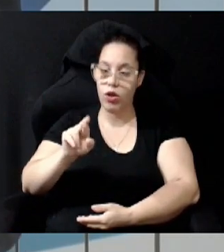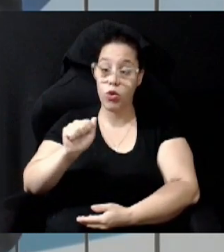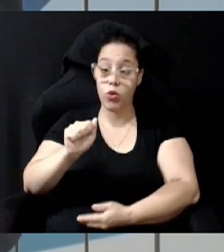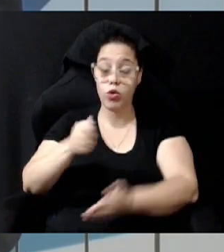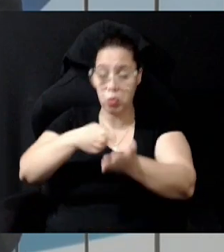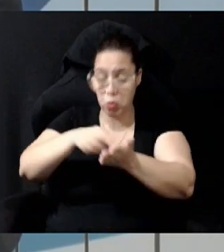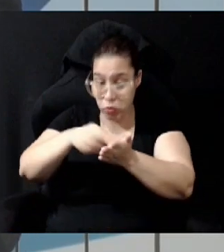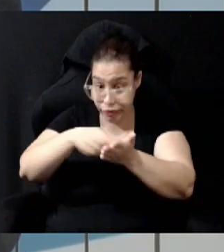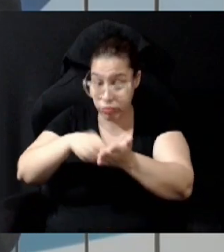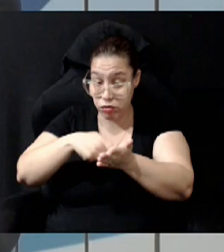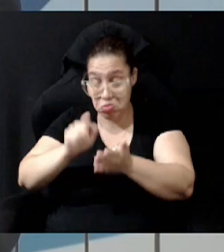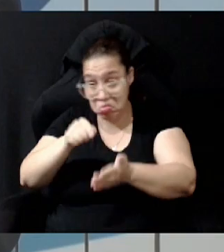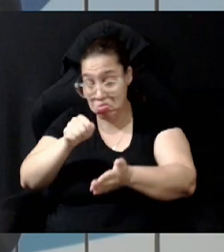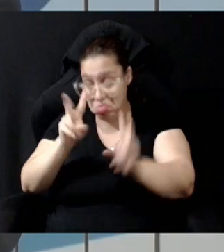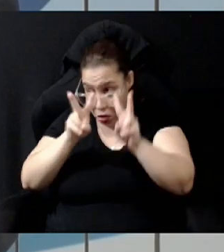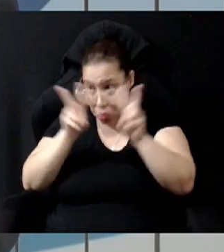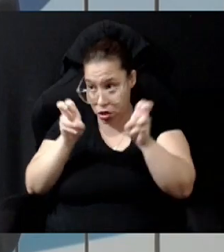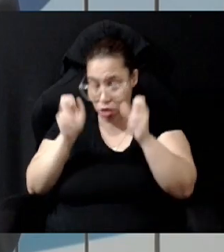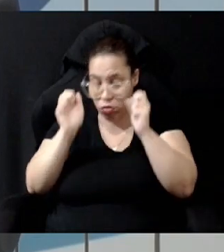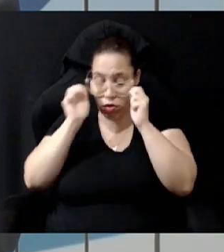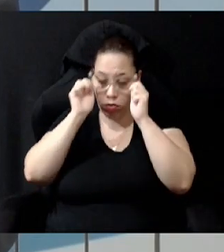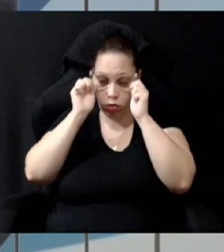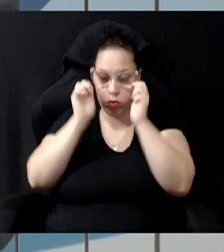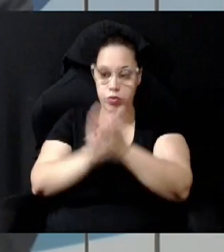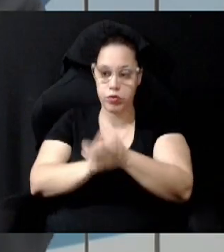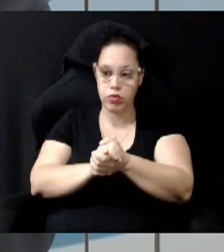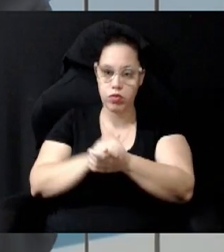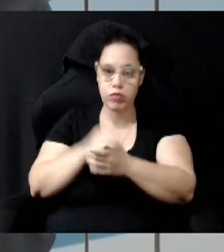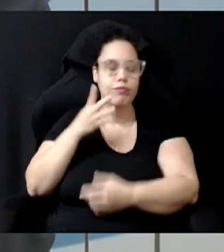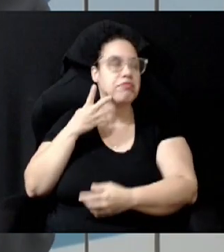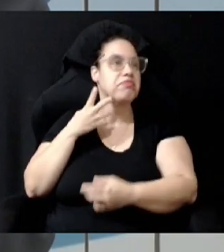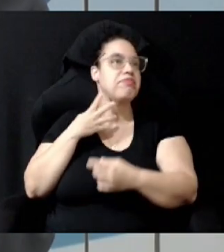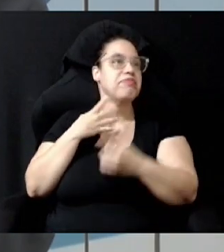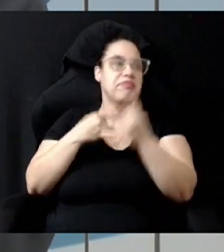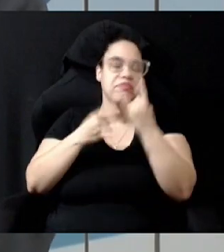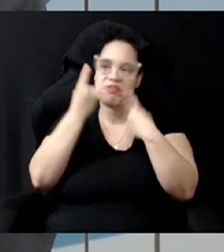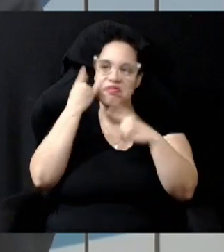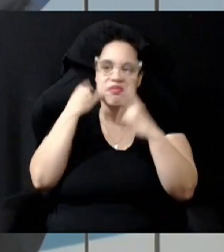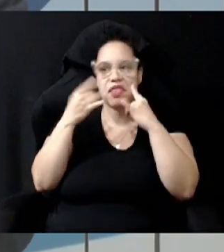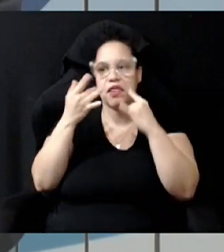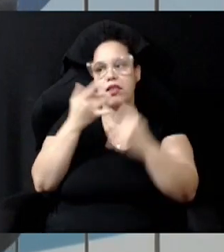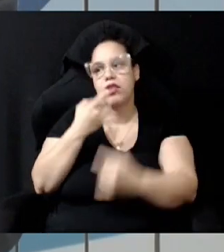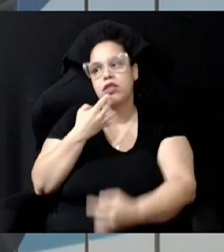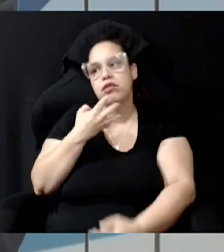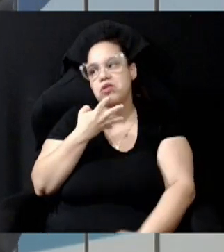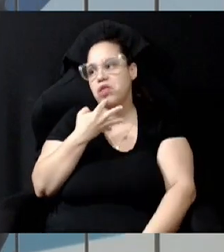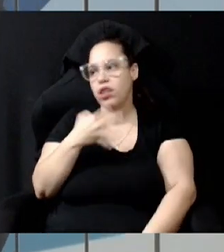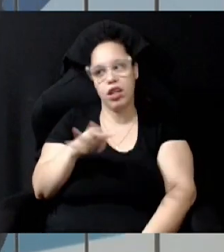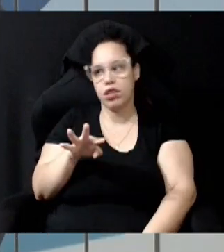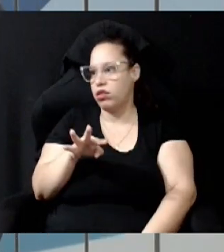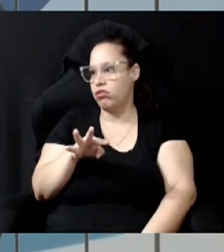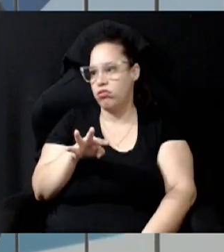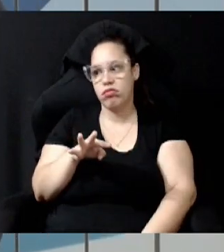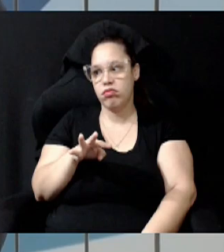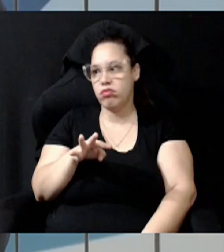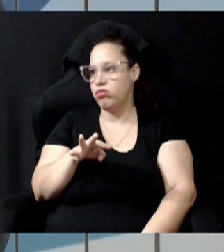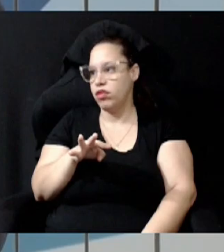Daí, quando a gente se interessa por alguma coisa, a gente não conhece aquela coisa, né? Daí eu fui conhecer